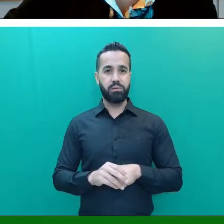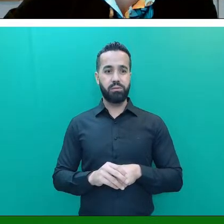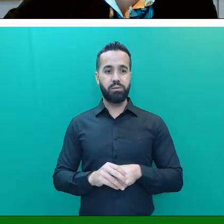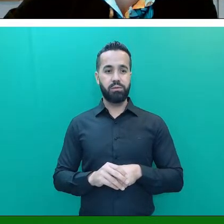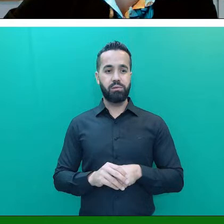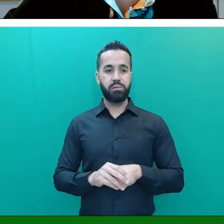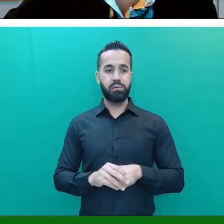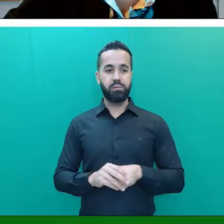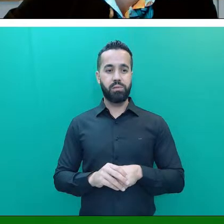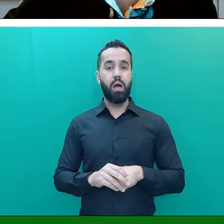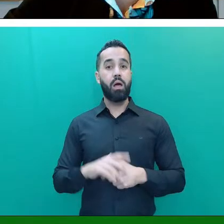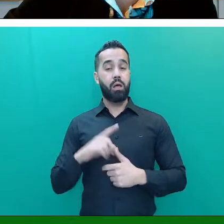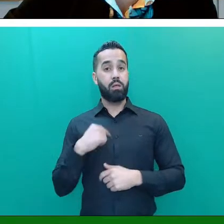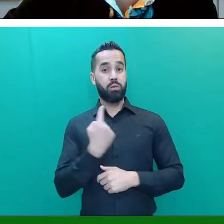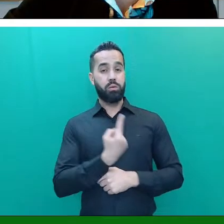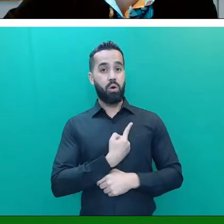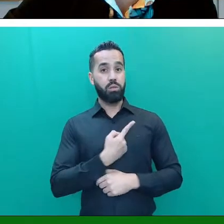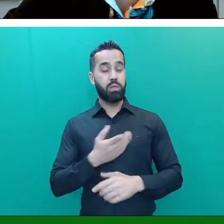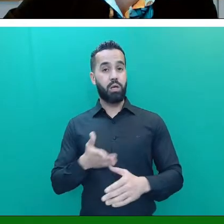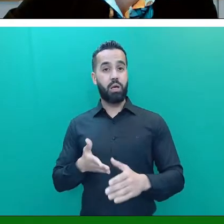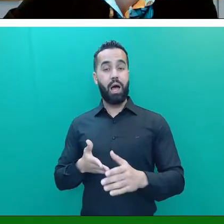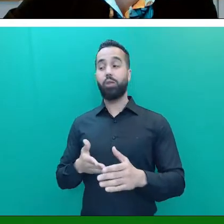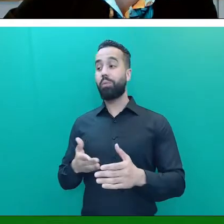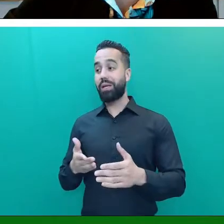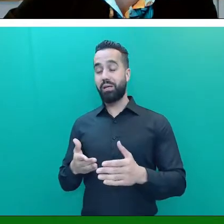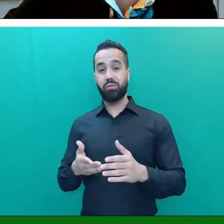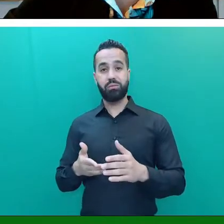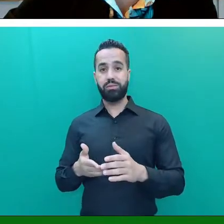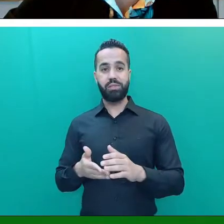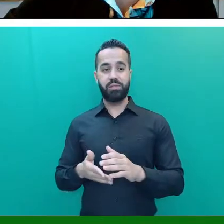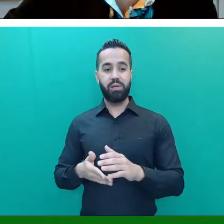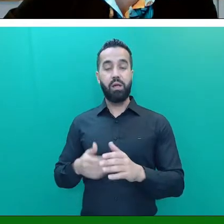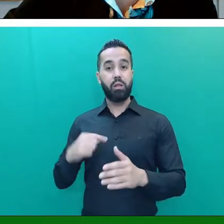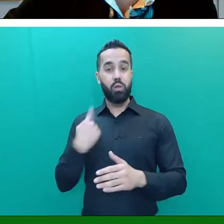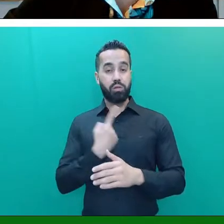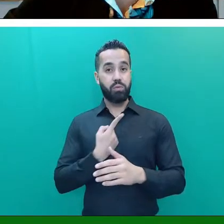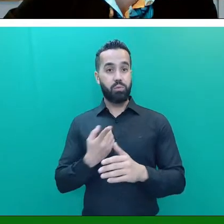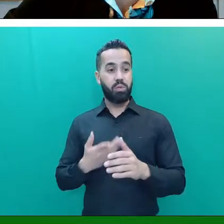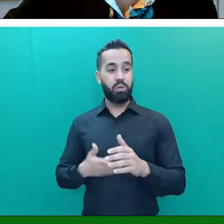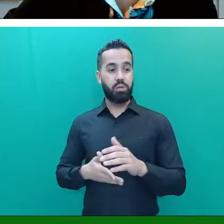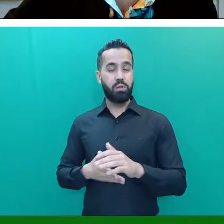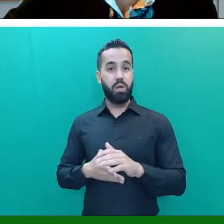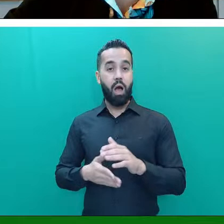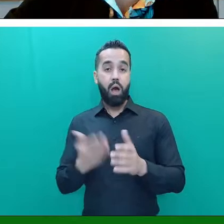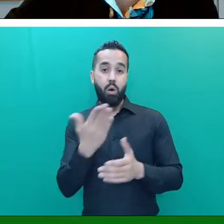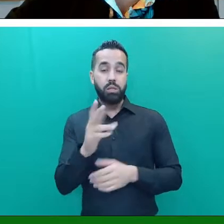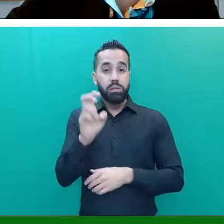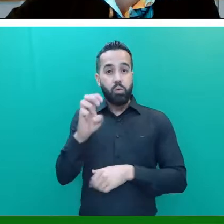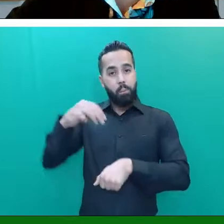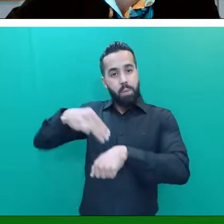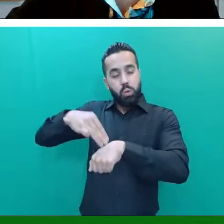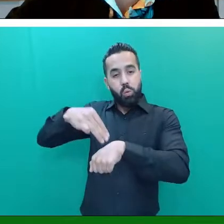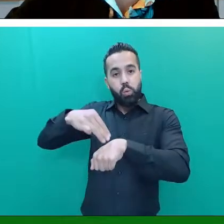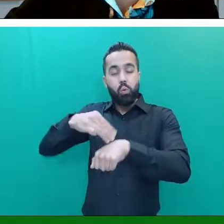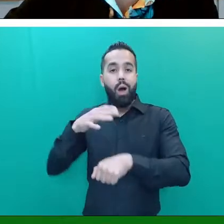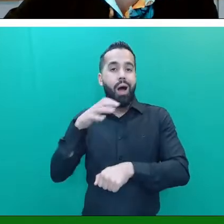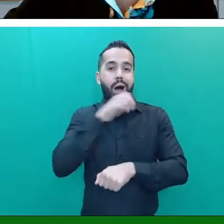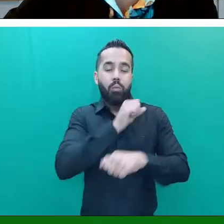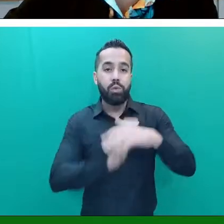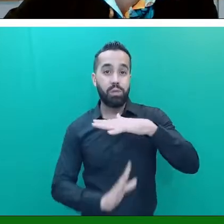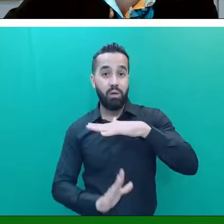Nós saímos, então, daqui a 5 minutinhos. 5 minutos, então, voltamos. 5 saímos, tá?